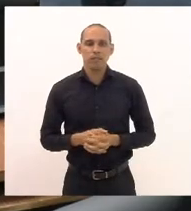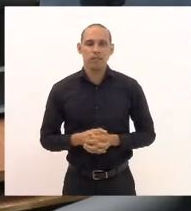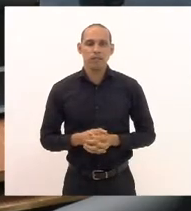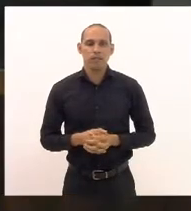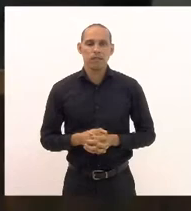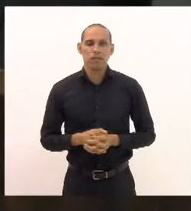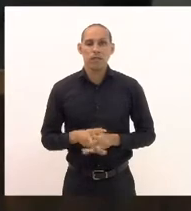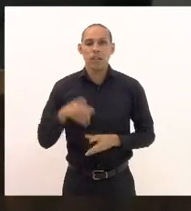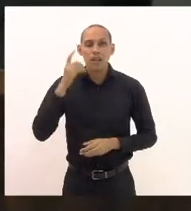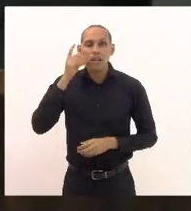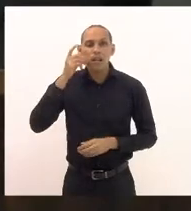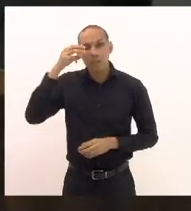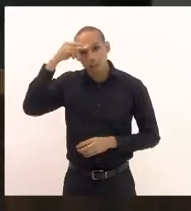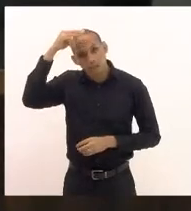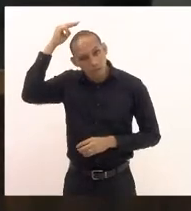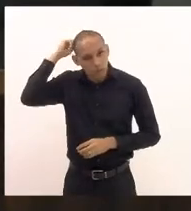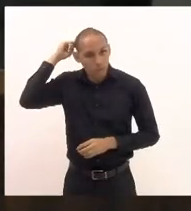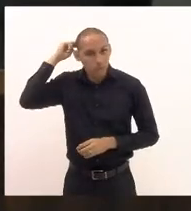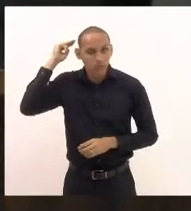Deputado Márcio Pacheco.